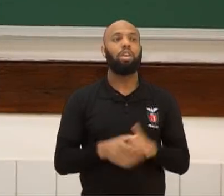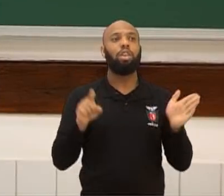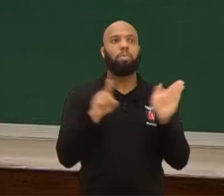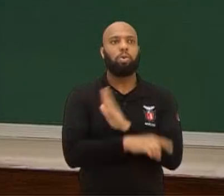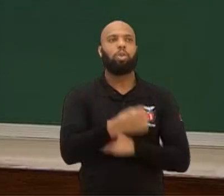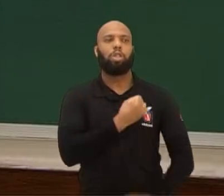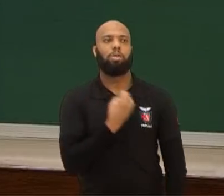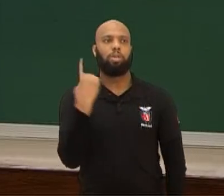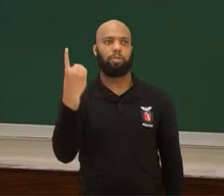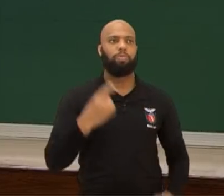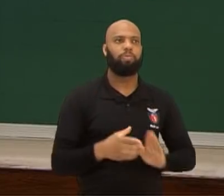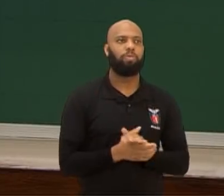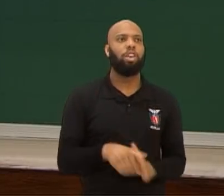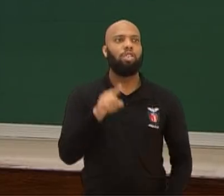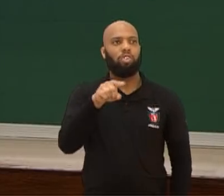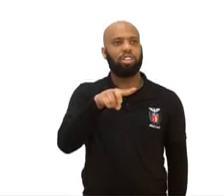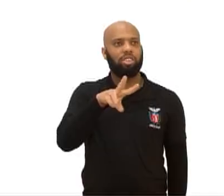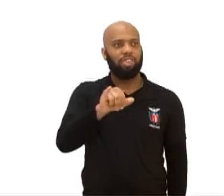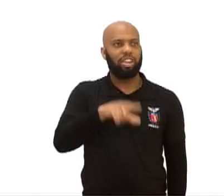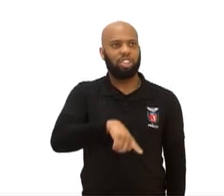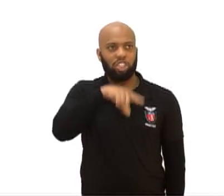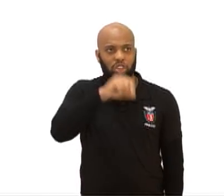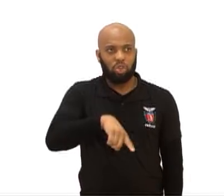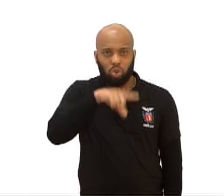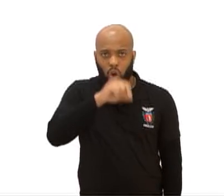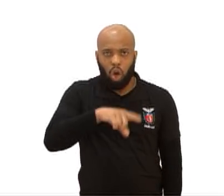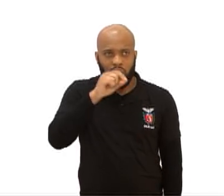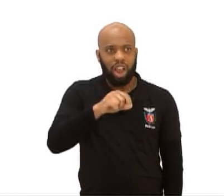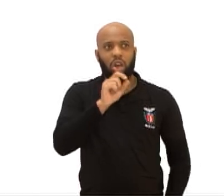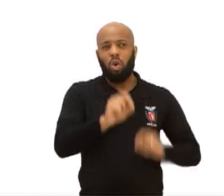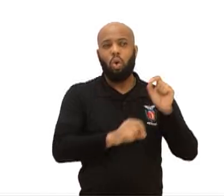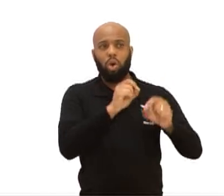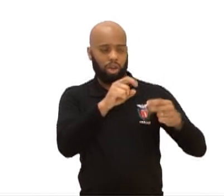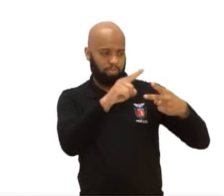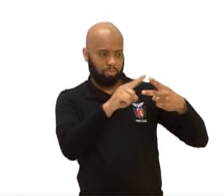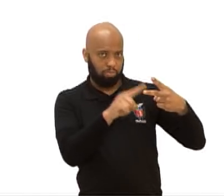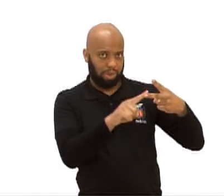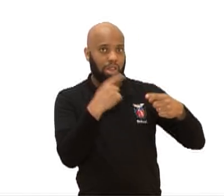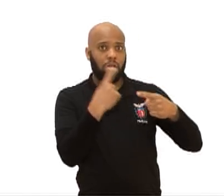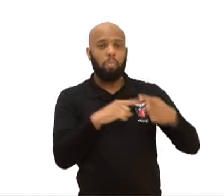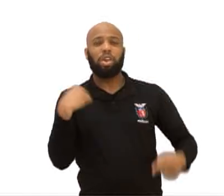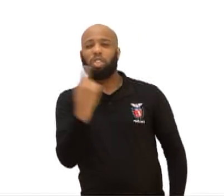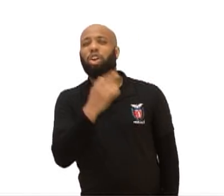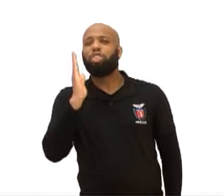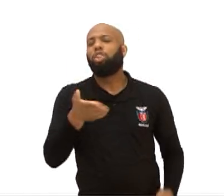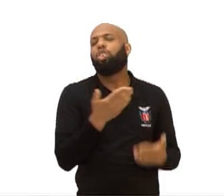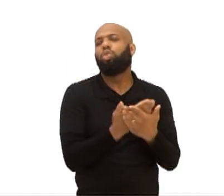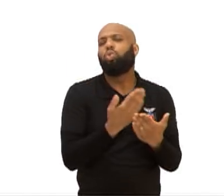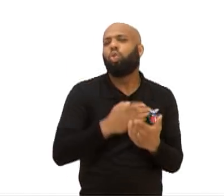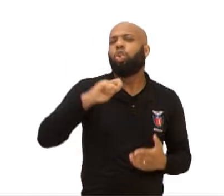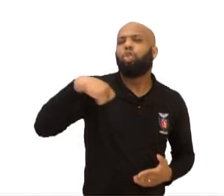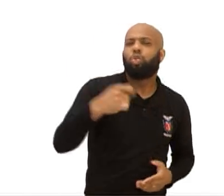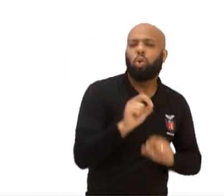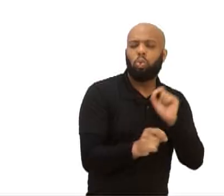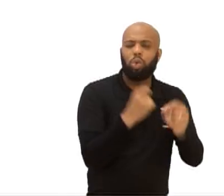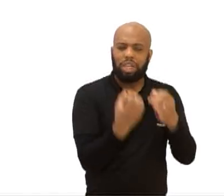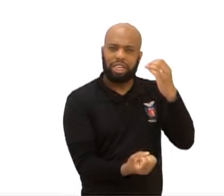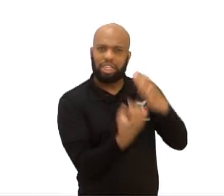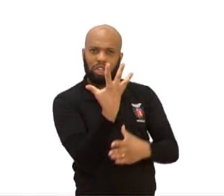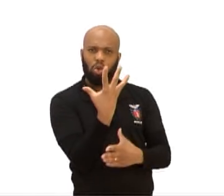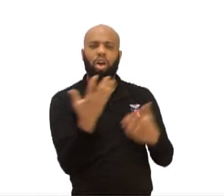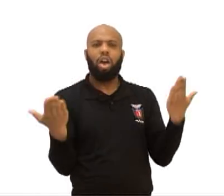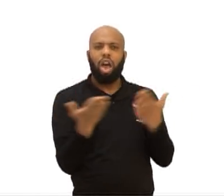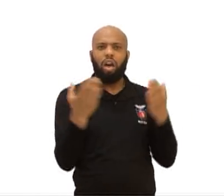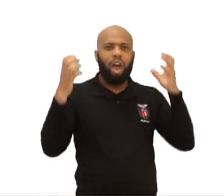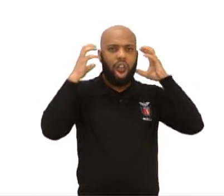Vamos para o nosso primeiro quiz? Depois da gente ver sobre essas 4 vertentes sobre a invenção do rádio, vamos